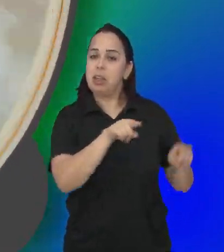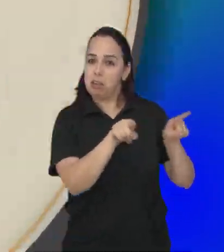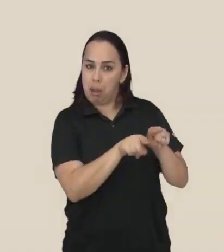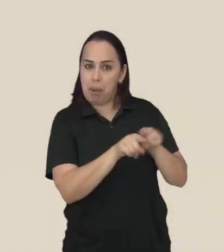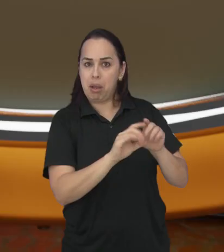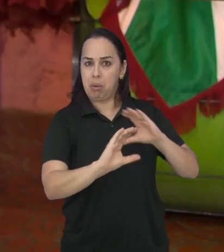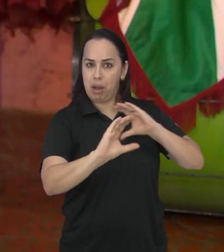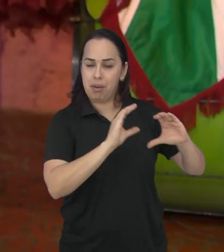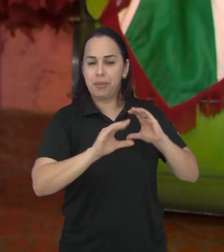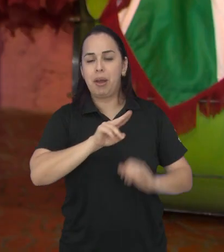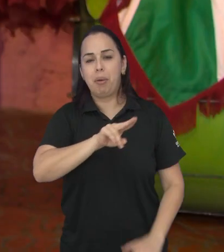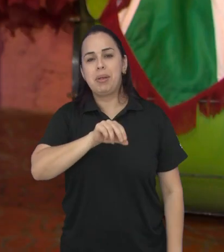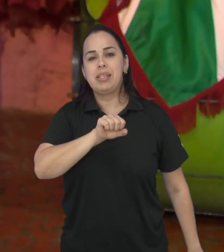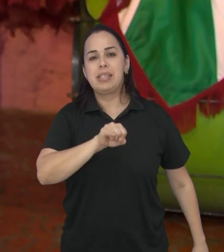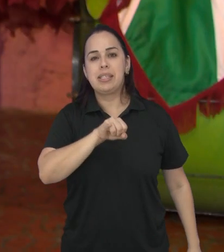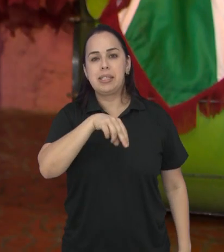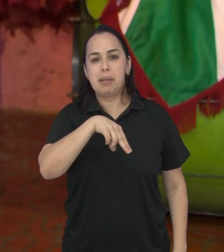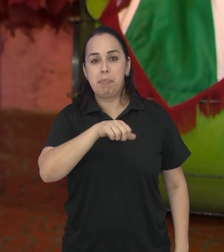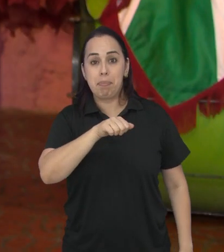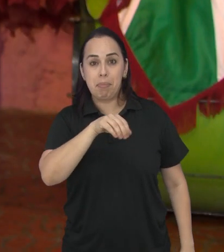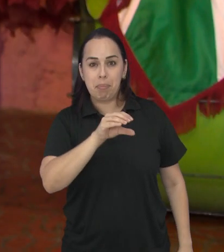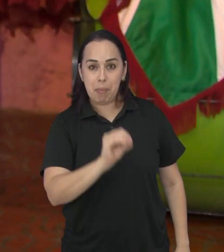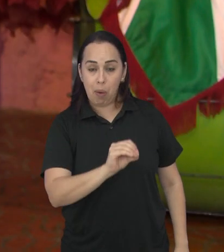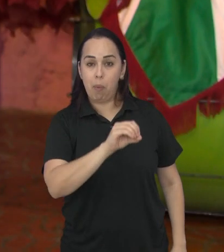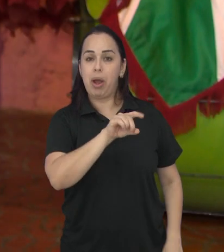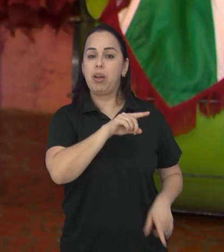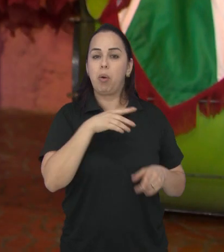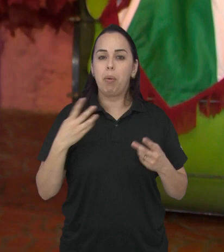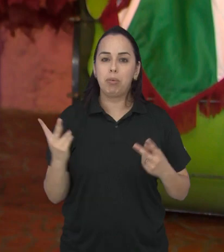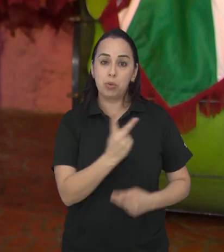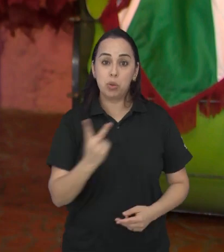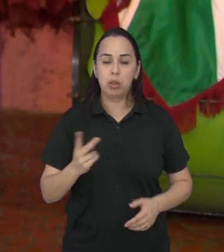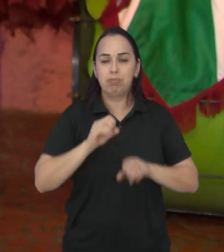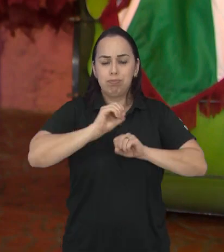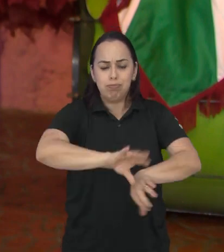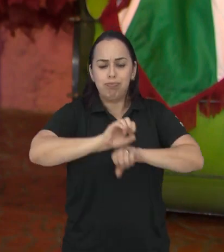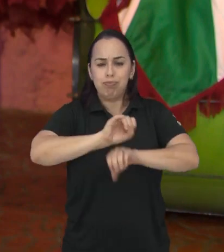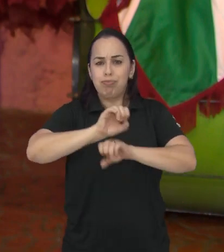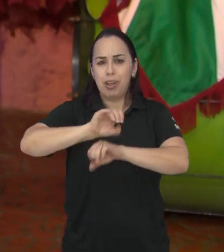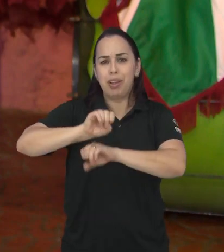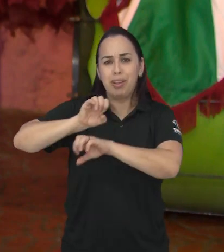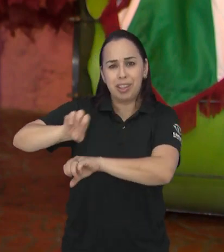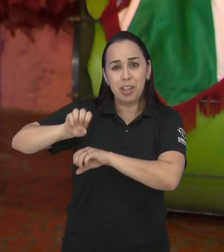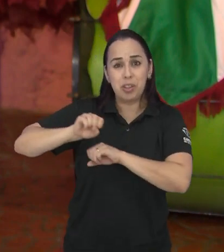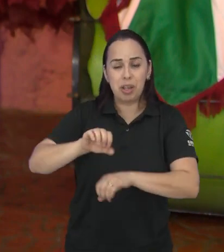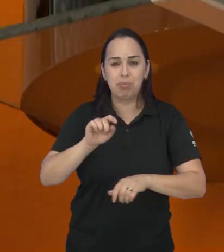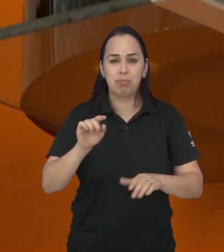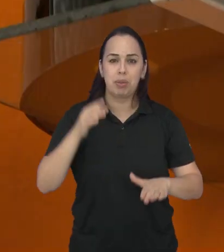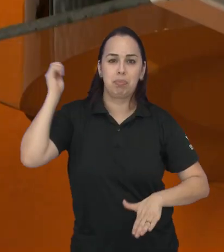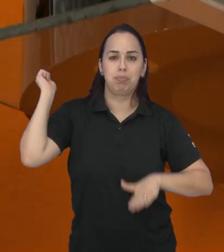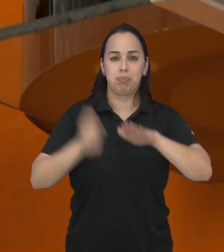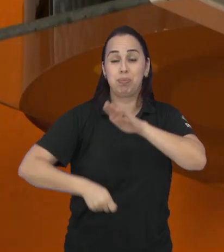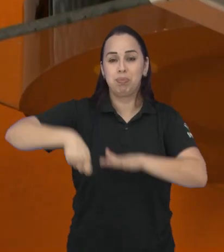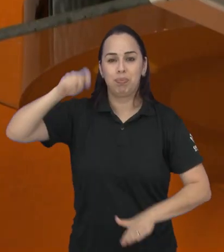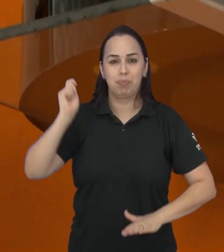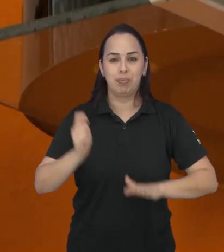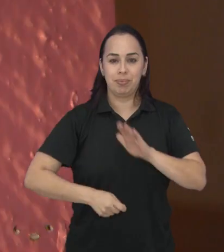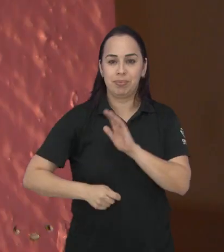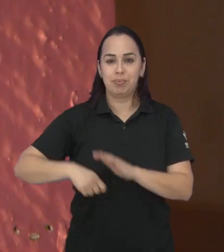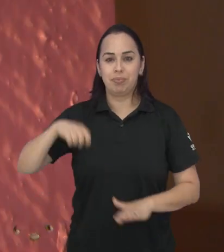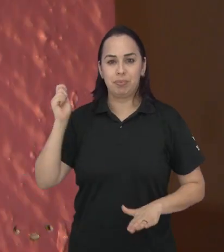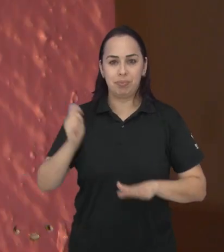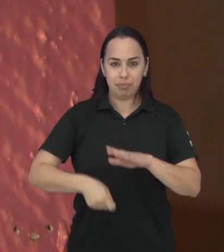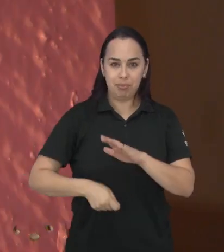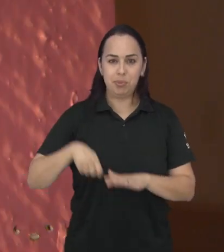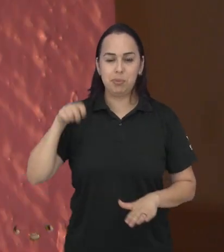da nossa escola e cantor também, o Nestor Simão da Silva, começaram a ensinar as pessoas aqui do bairro.